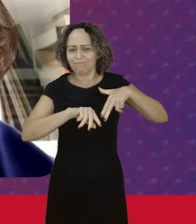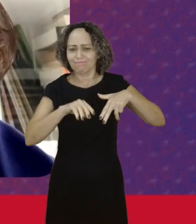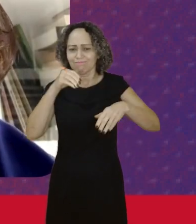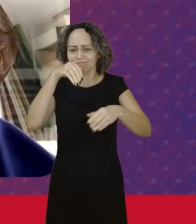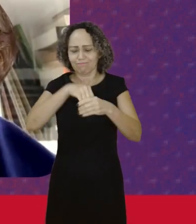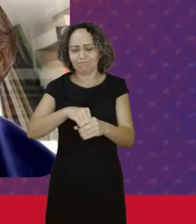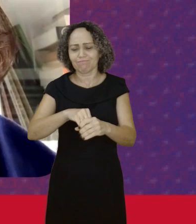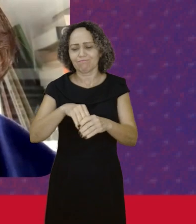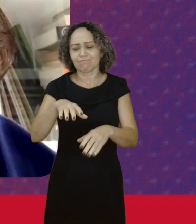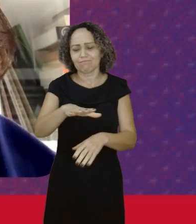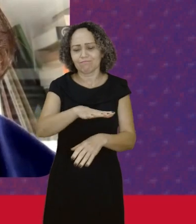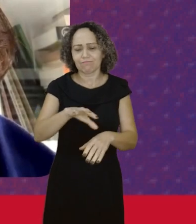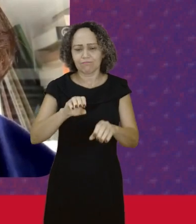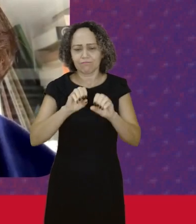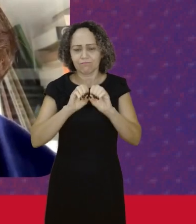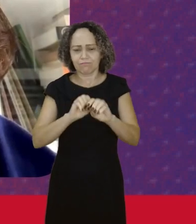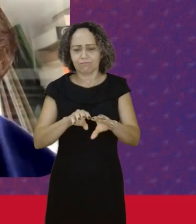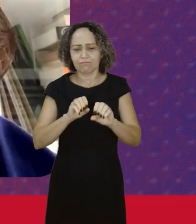educação.